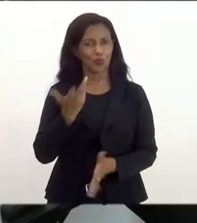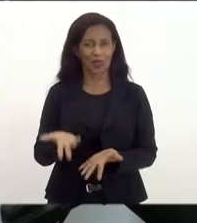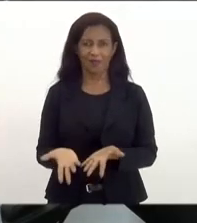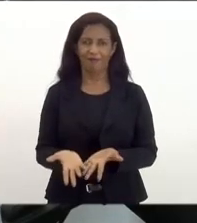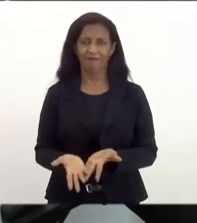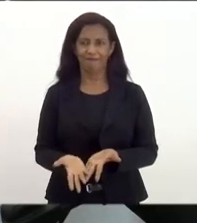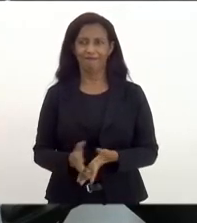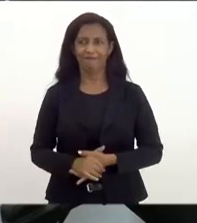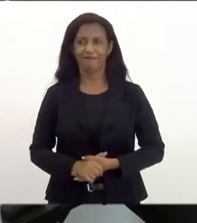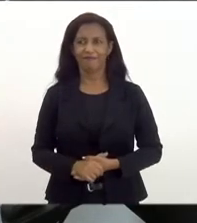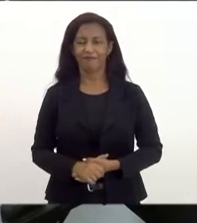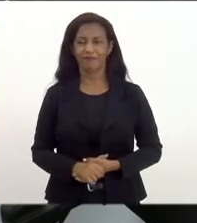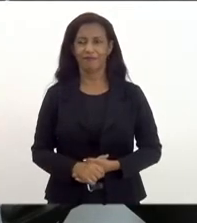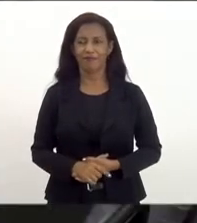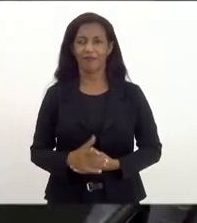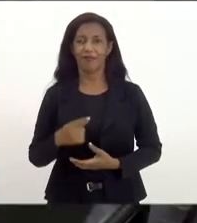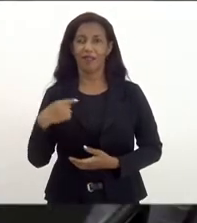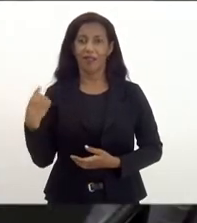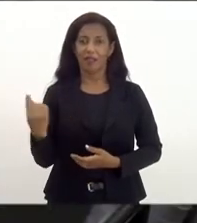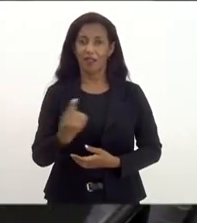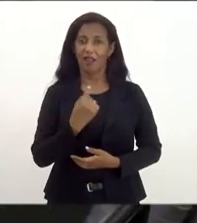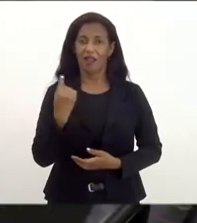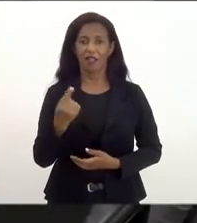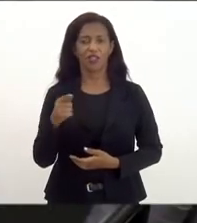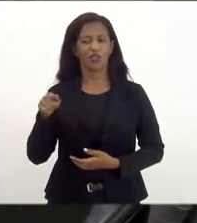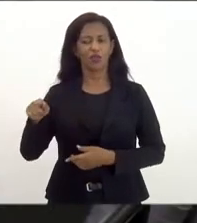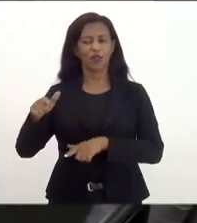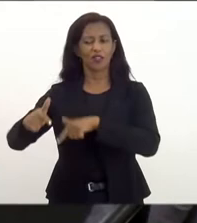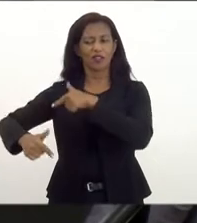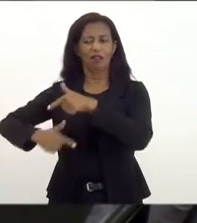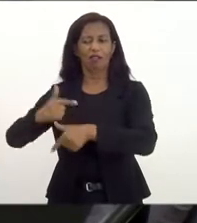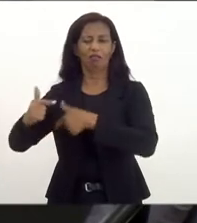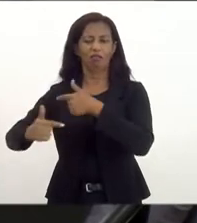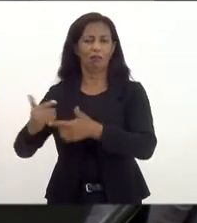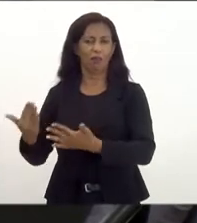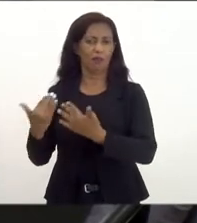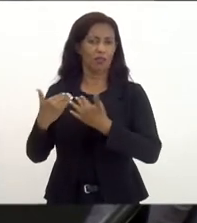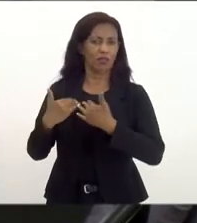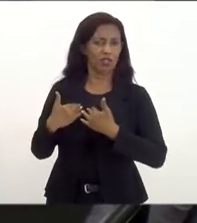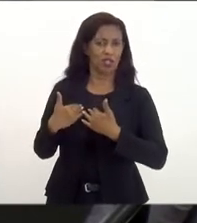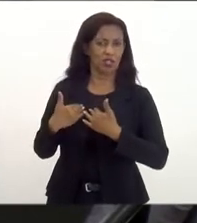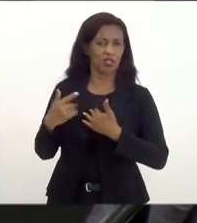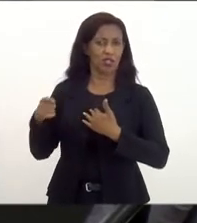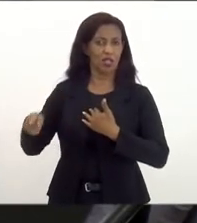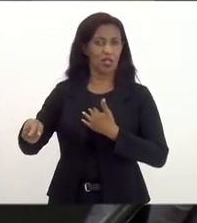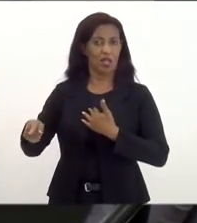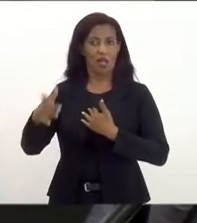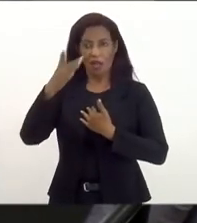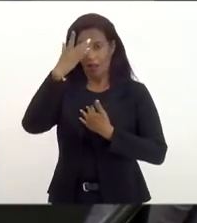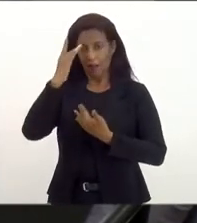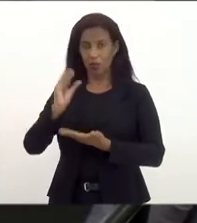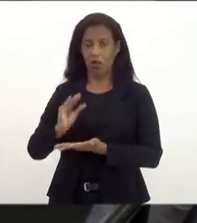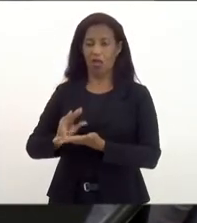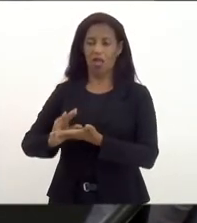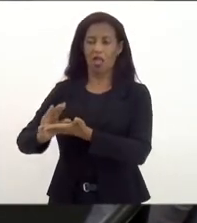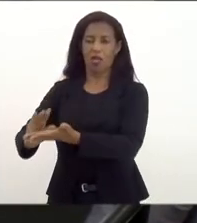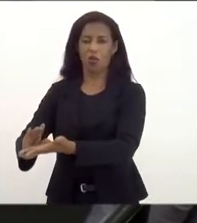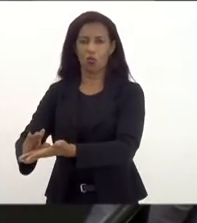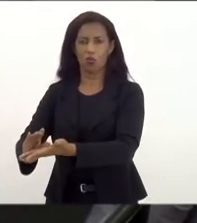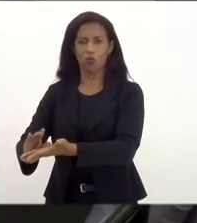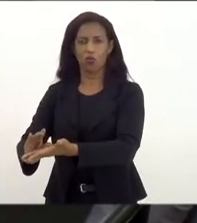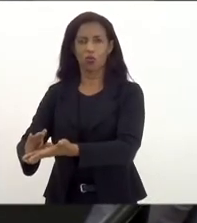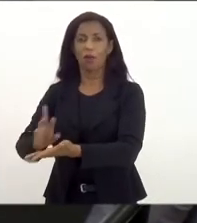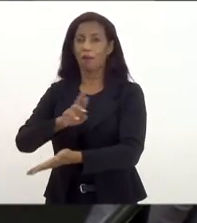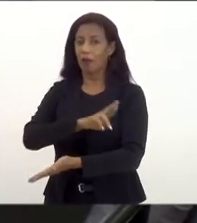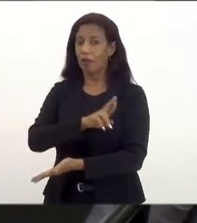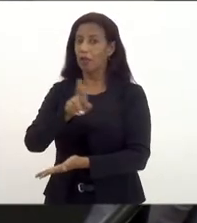finito a gente não faz o contribuinte trabalhar para gente a gente faz o contribuinte aportar um recurso para ele ter